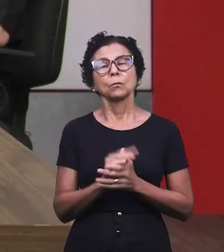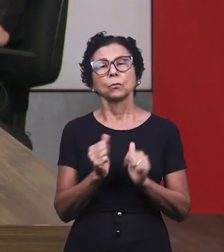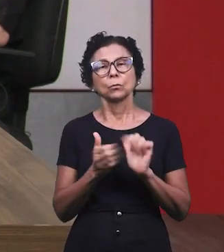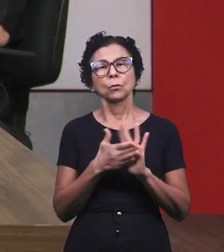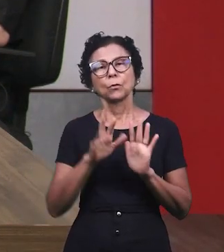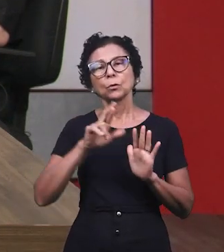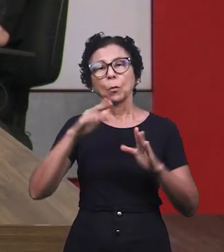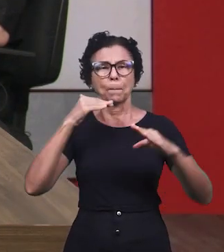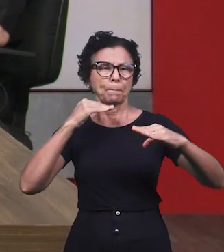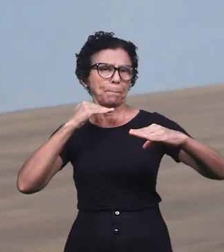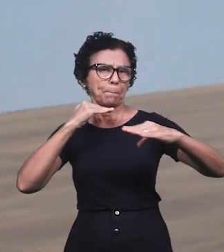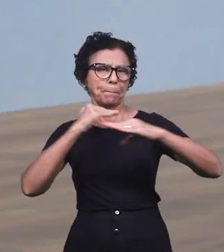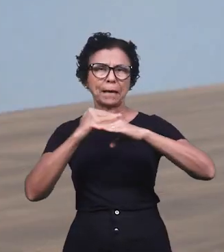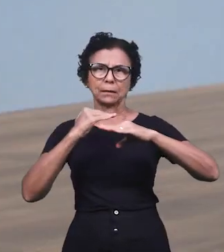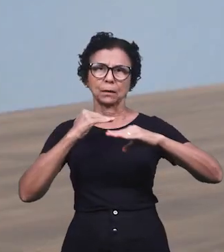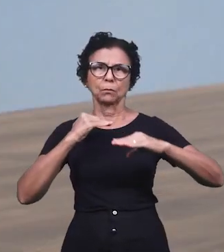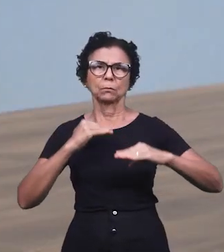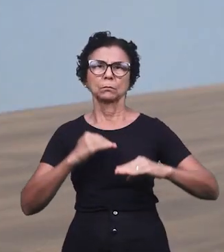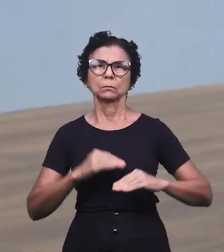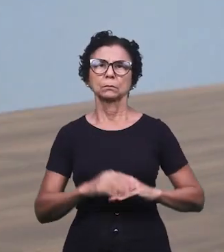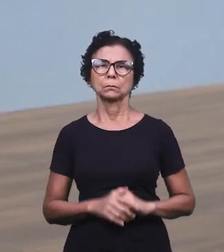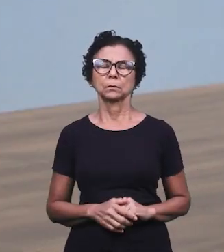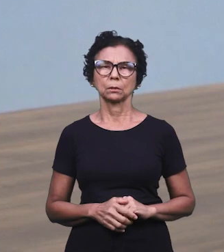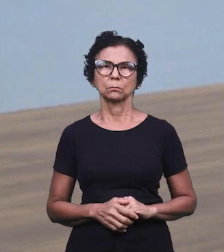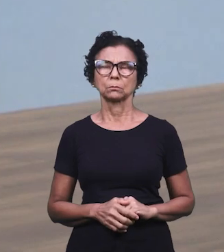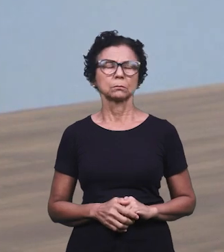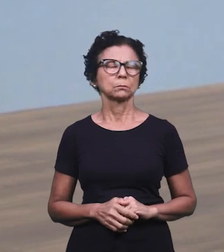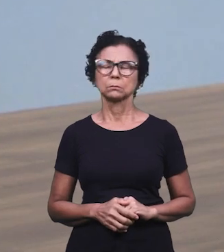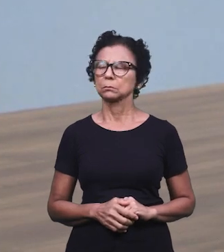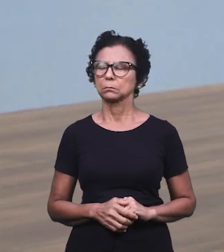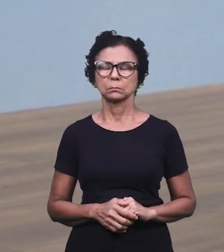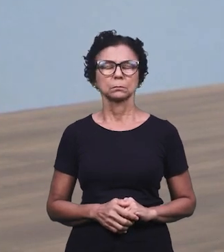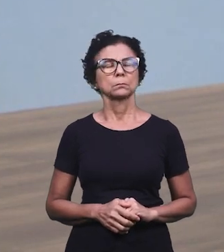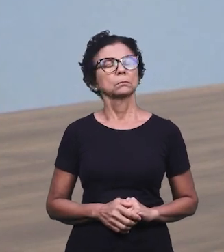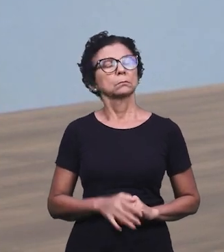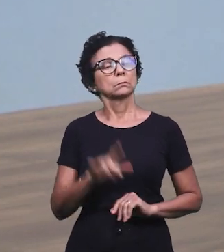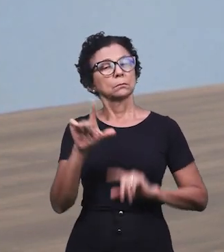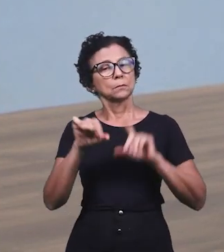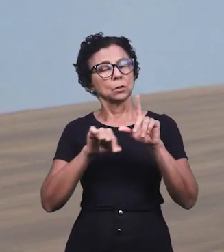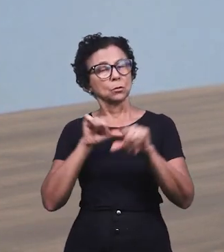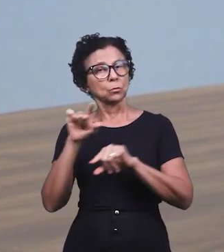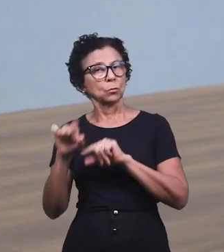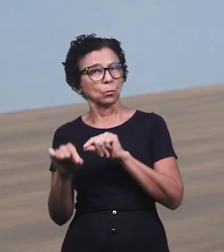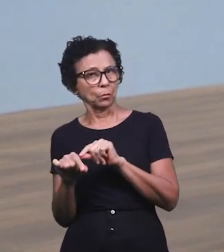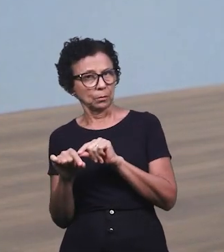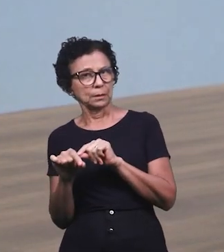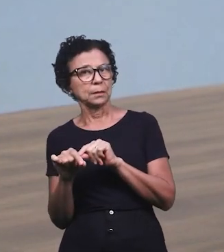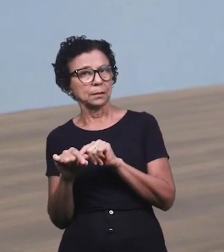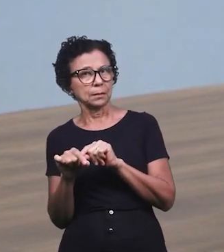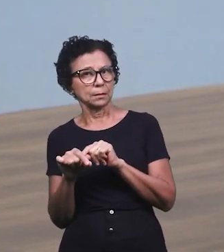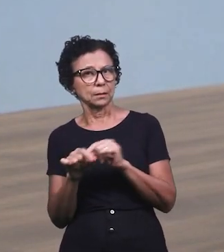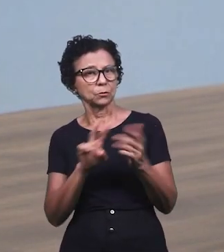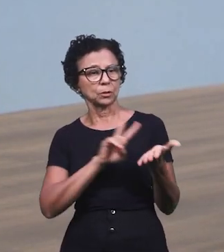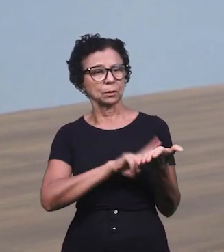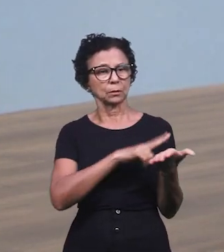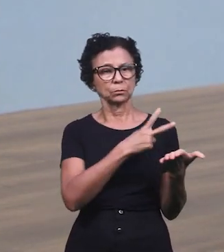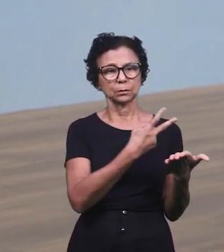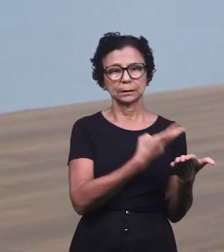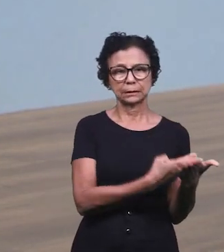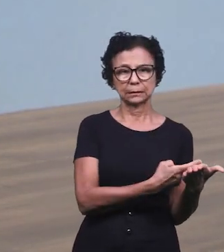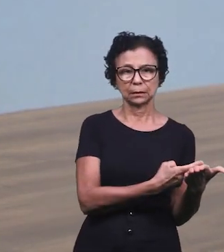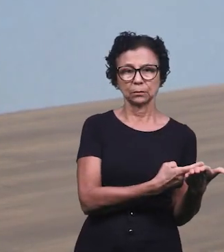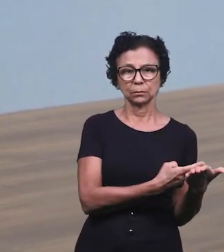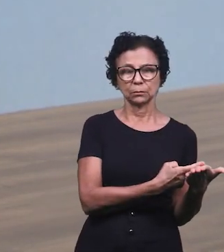Não. Existem as escolhas, né? As escolhas tradutórias, mas a gente sempre mostra que uma estratégia,